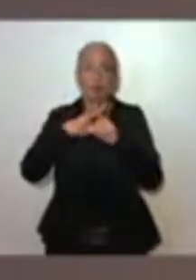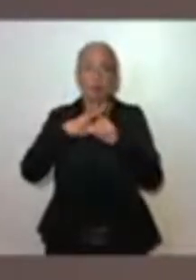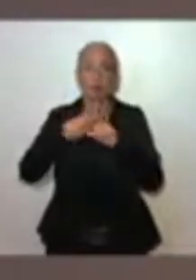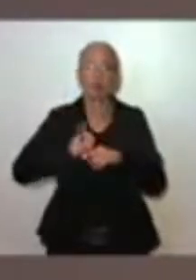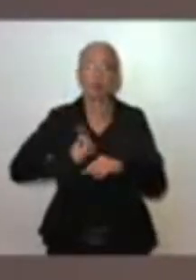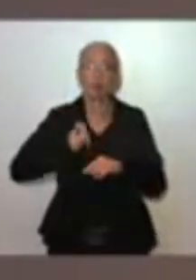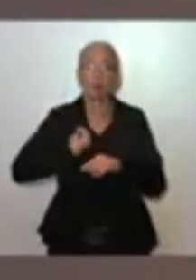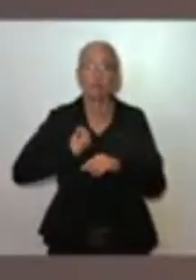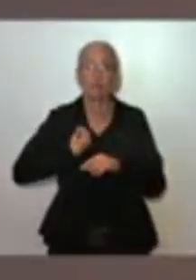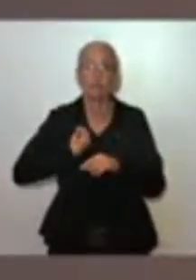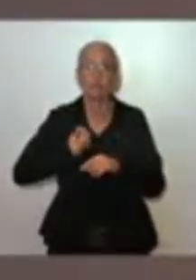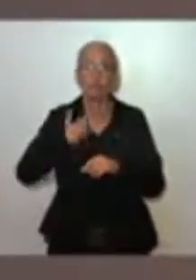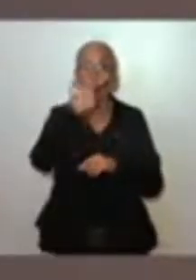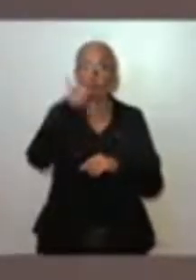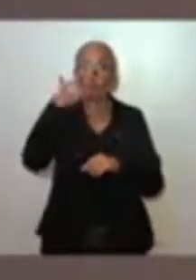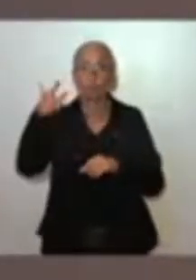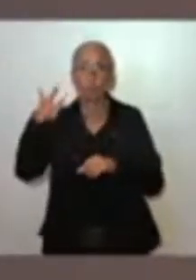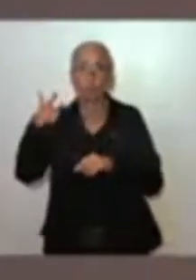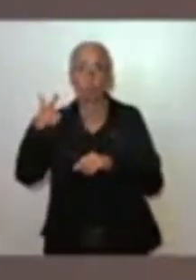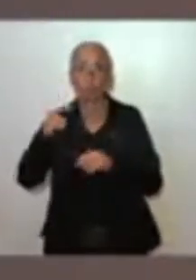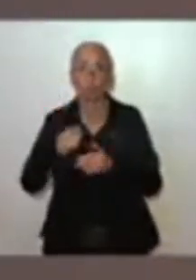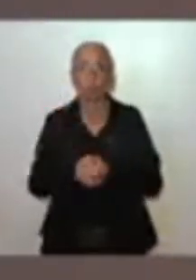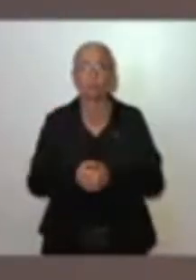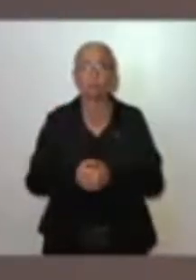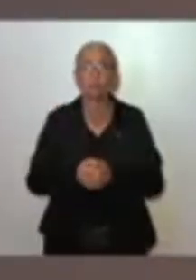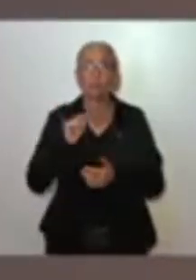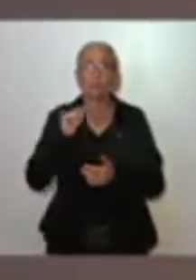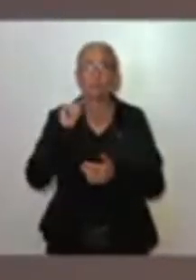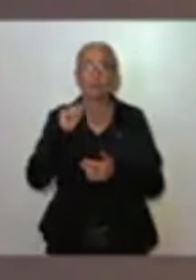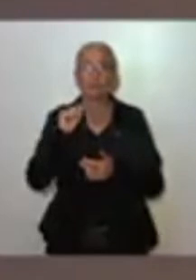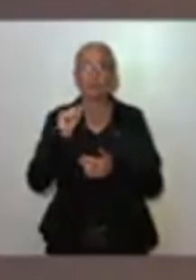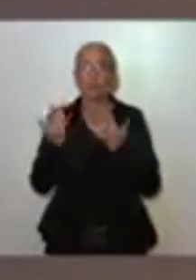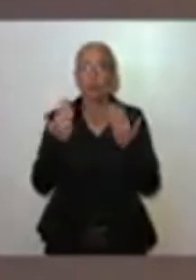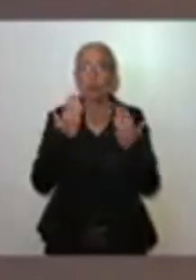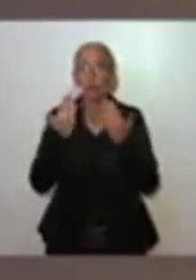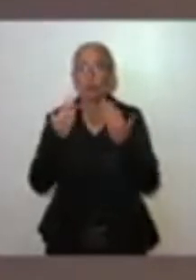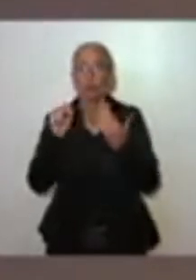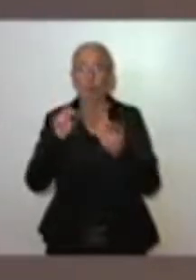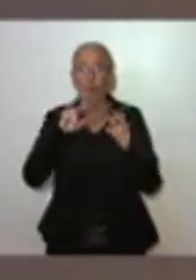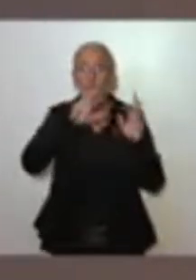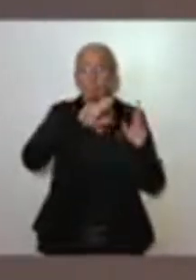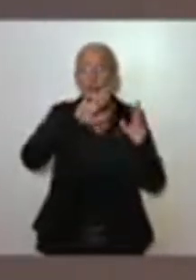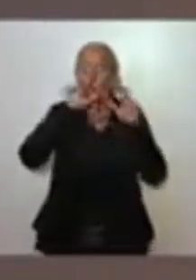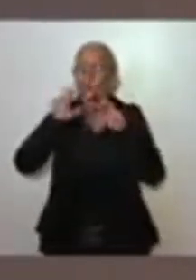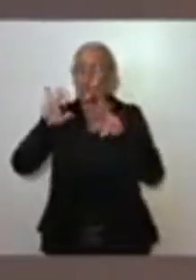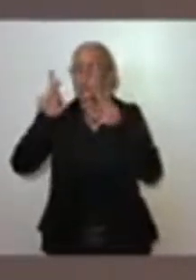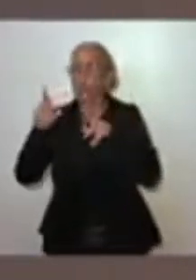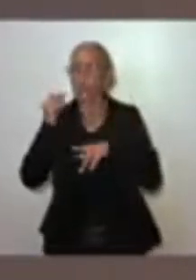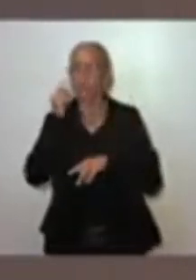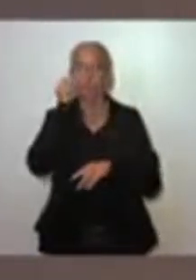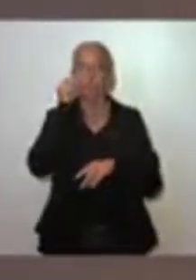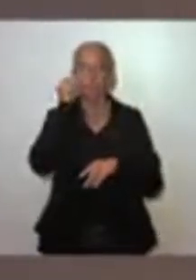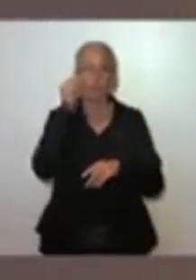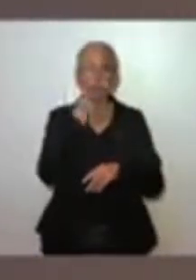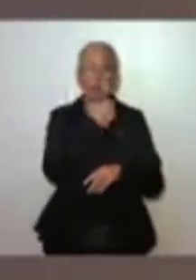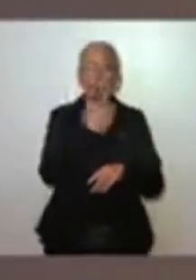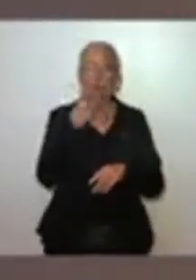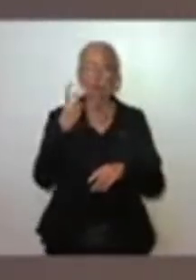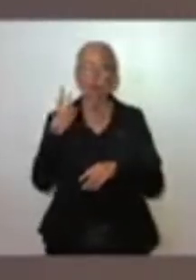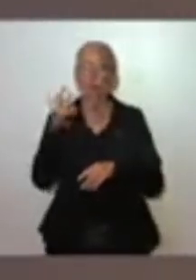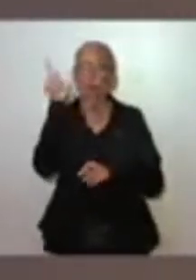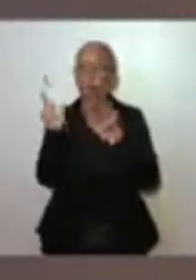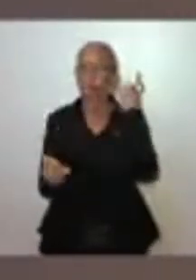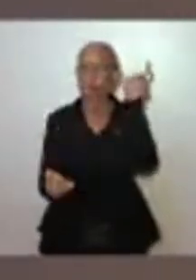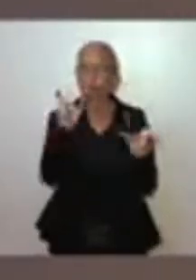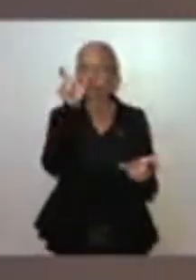melhor do que os outros claro que as pessoas têm habilidades diferentes interesses diferentes mas